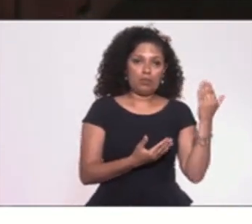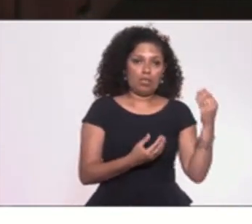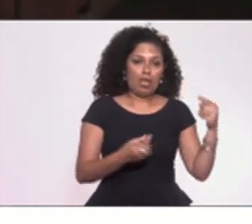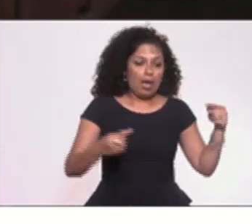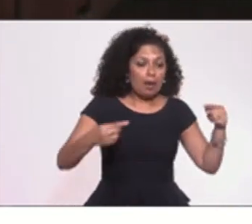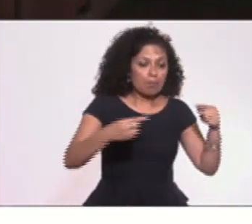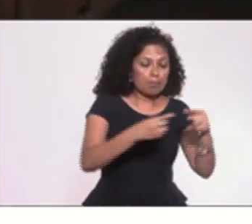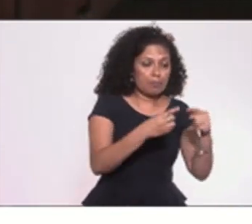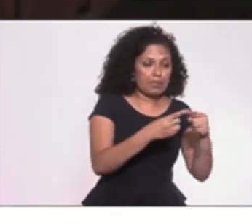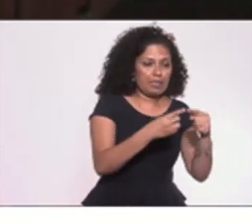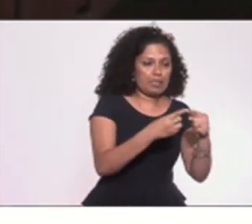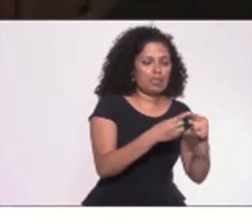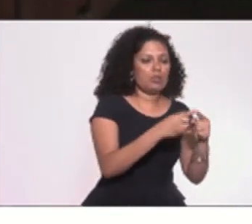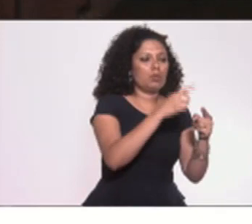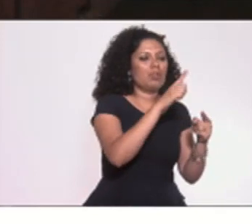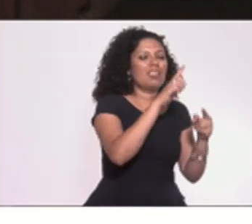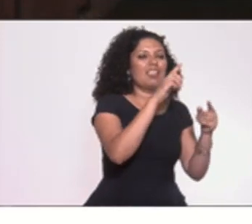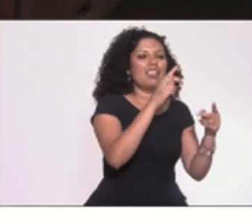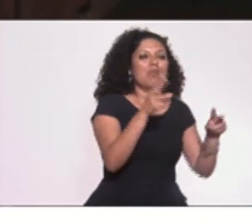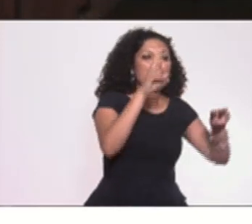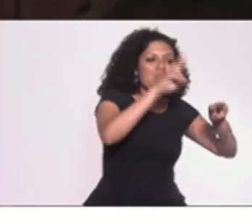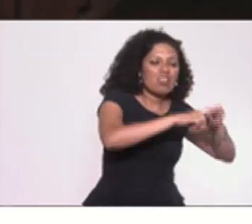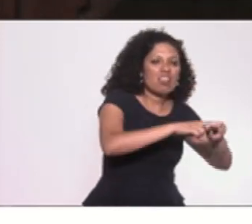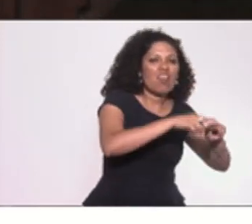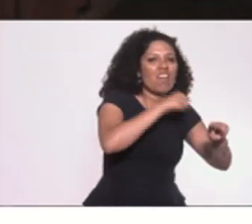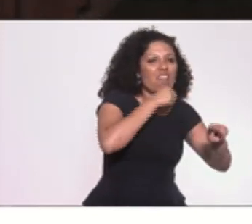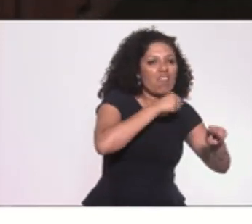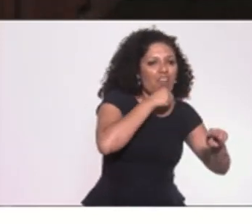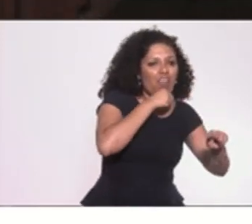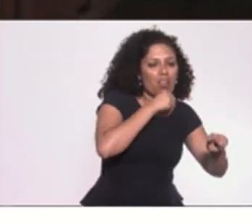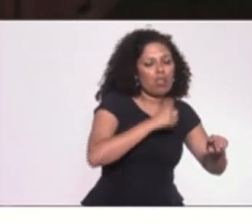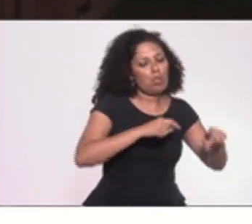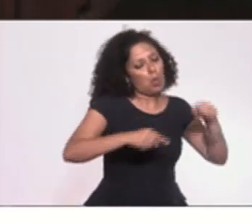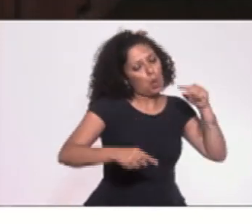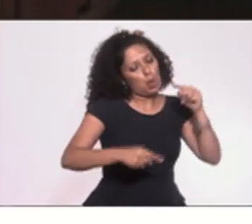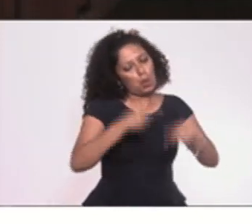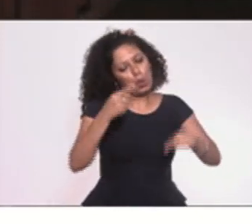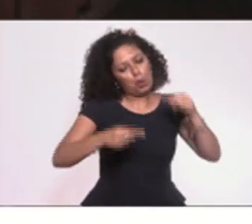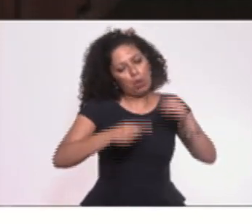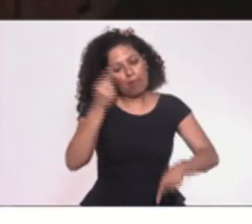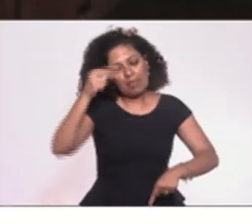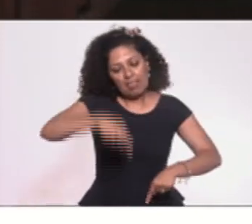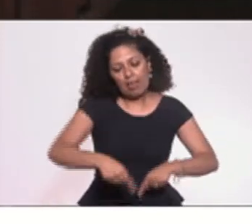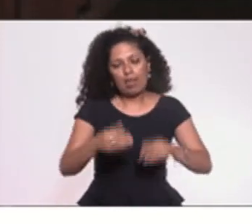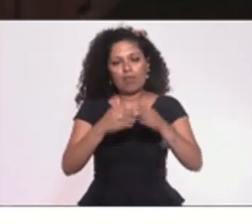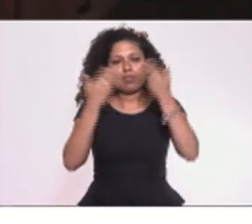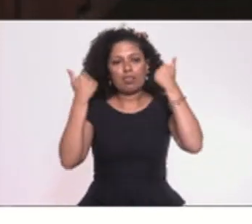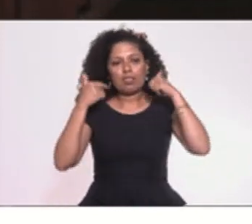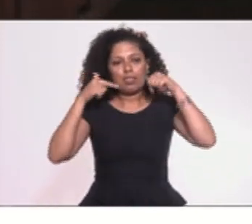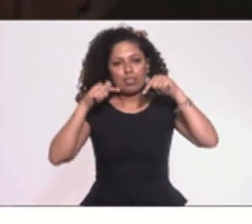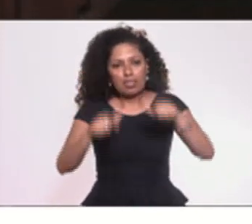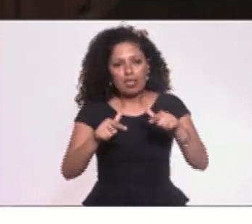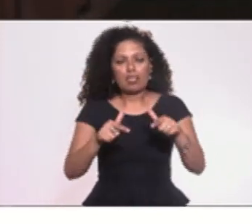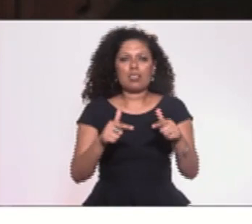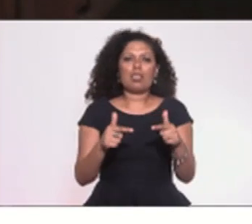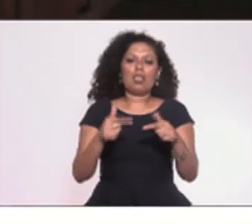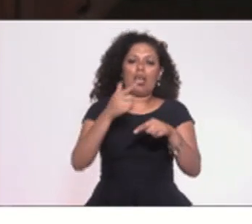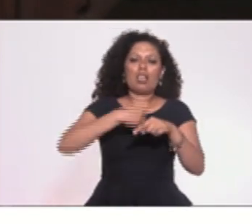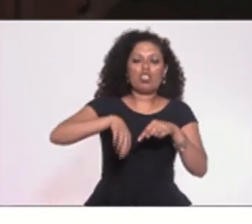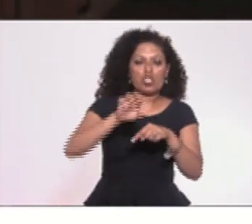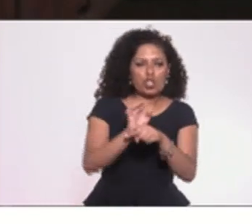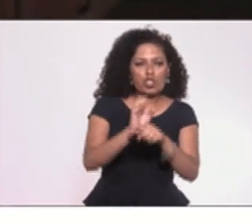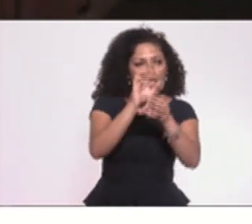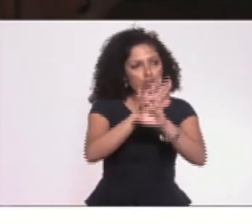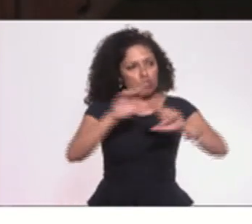Cadeia Velha que não era extensível ao parlamentos brasileiros e